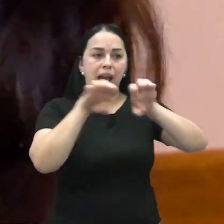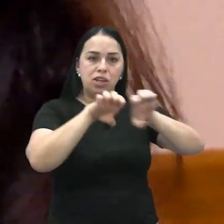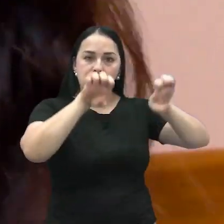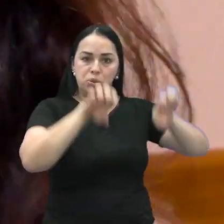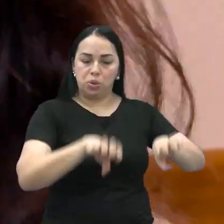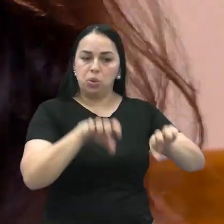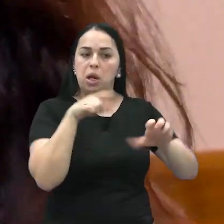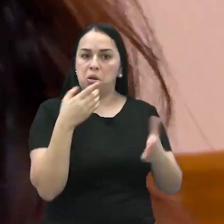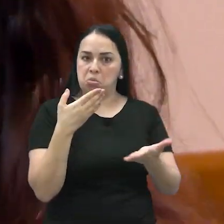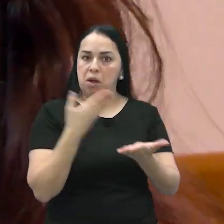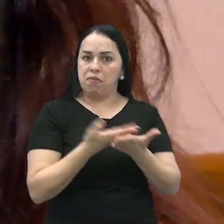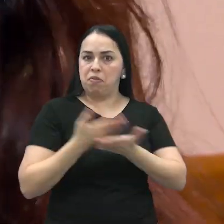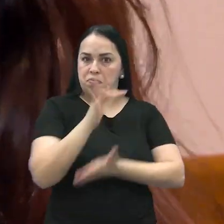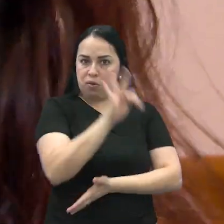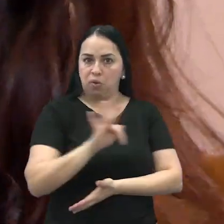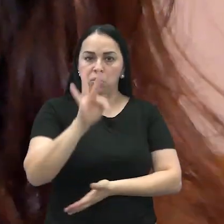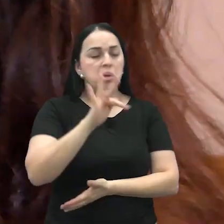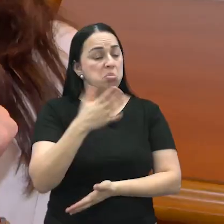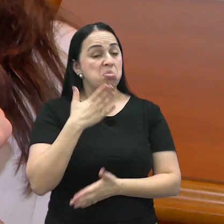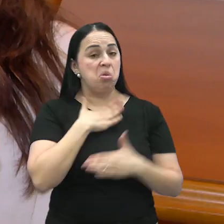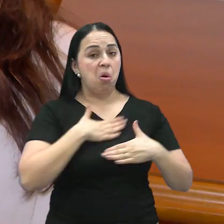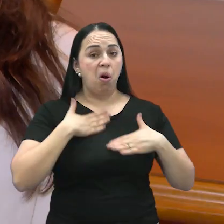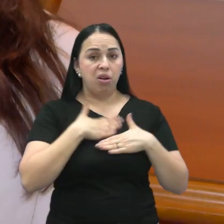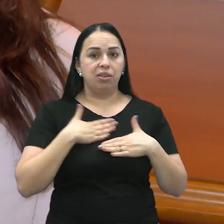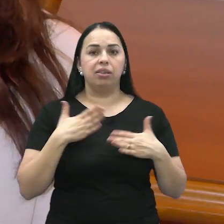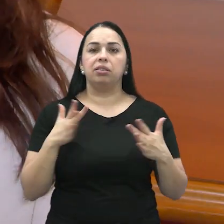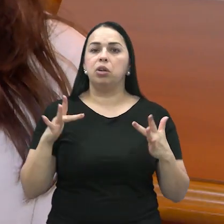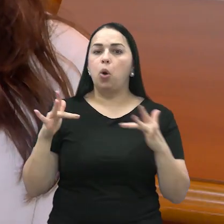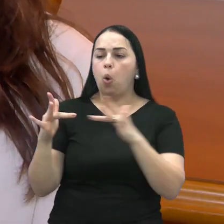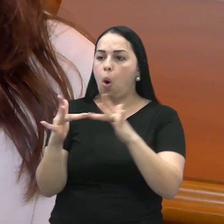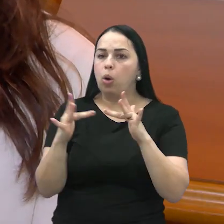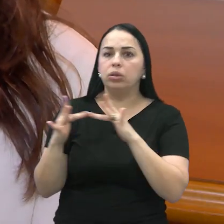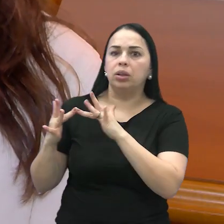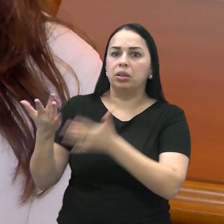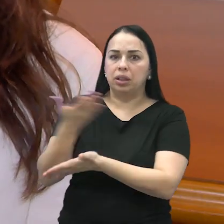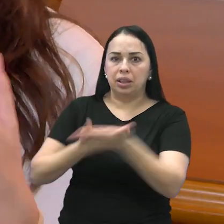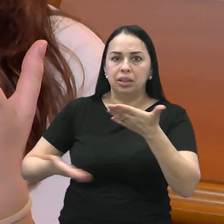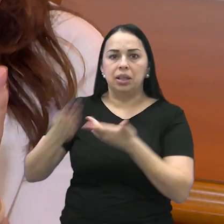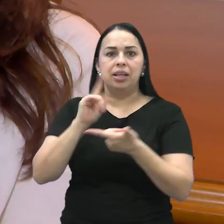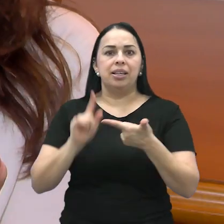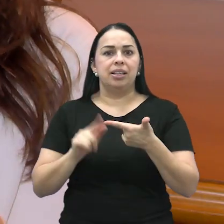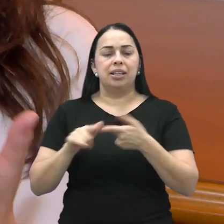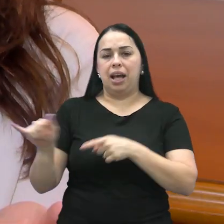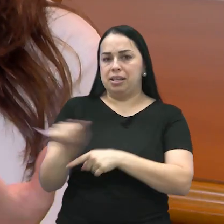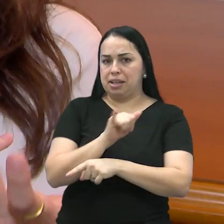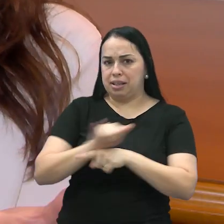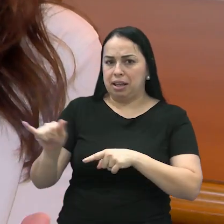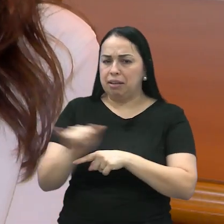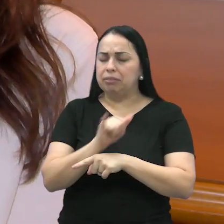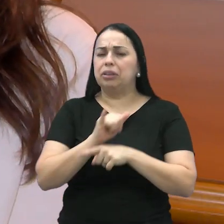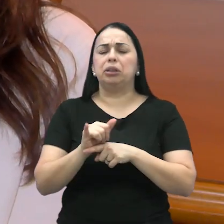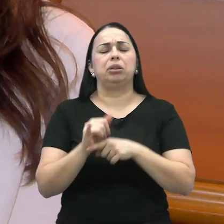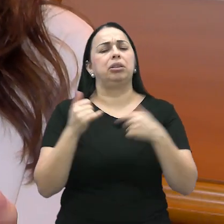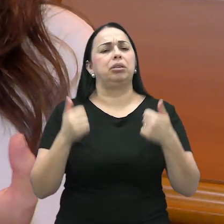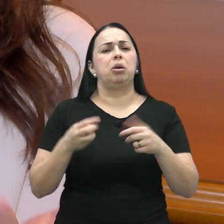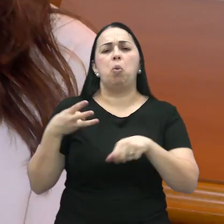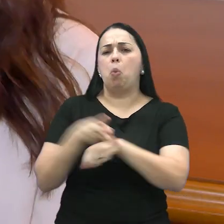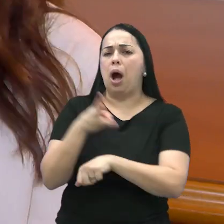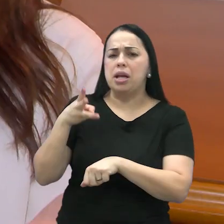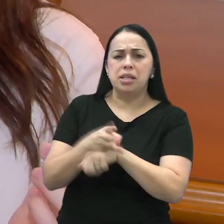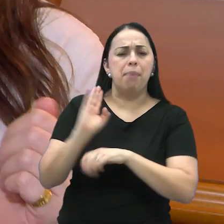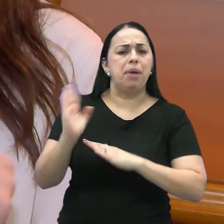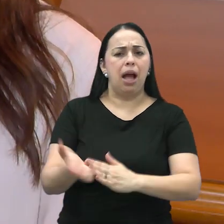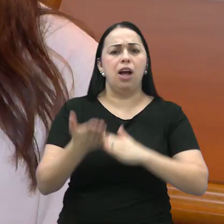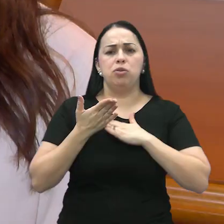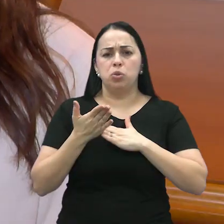a estrutura da instituição que escolheu. A gente continua tendo contato com os colegas, ferramenta, mídia social, né? O